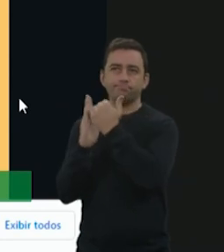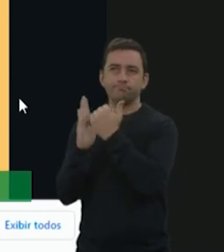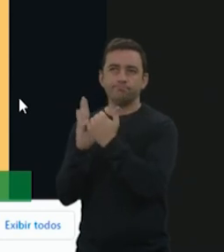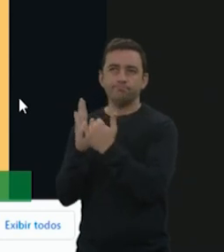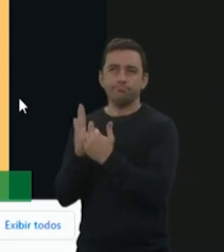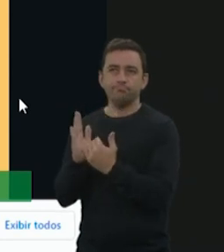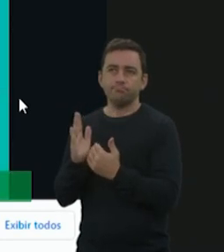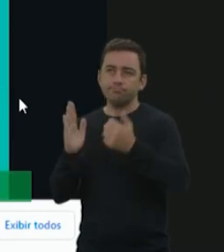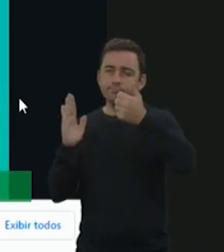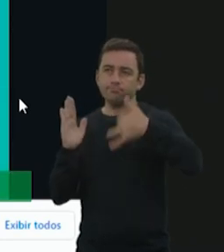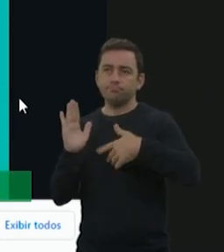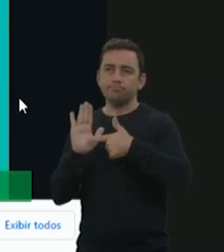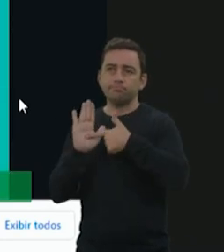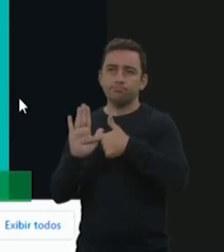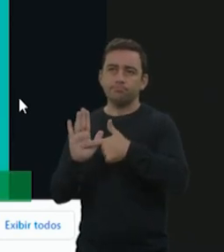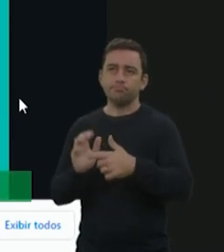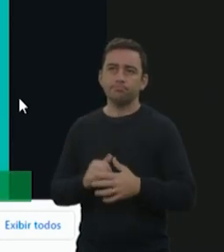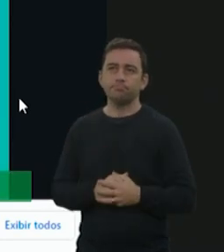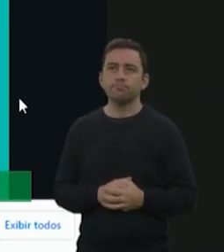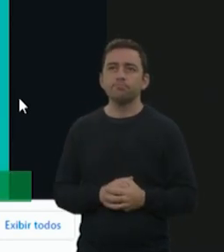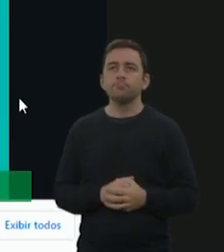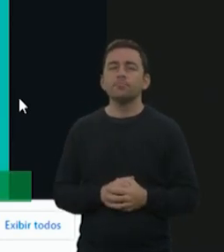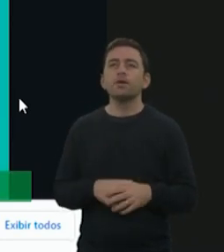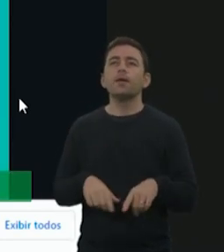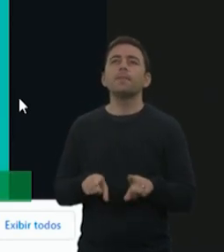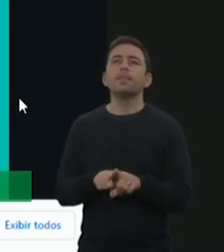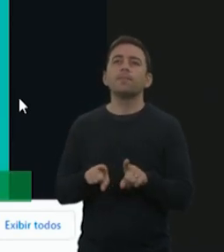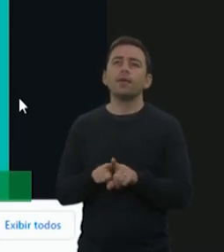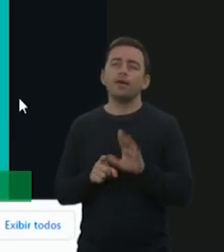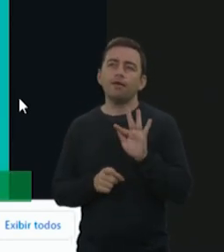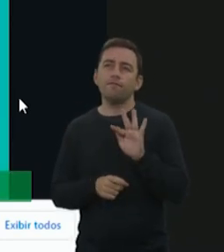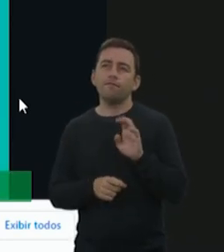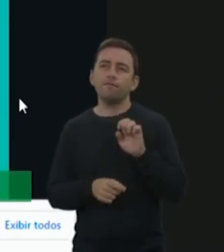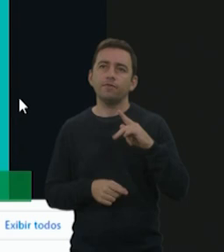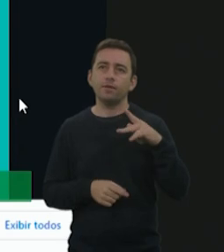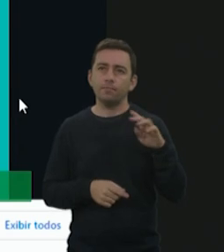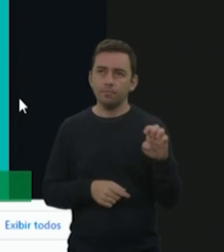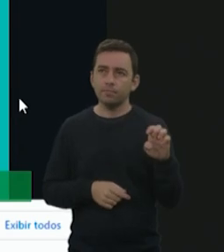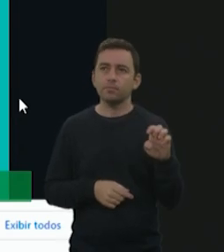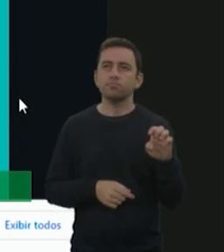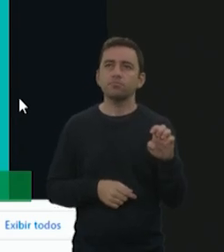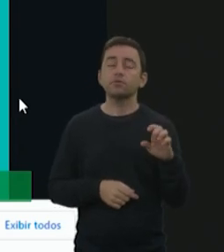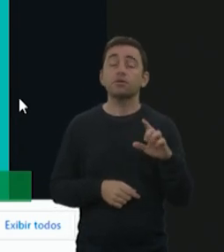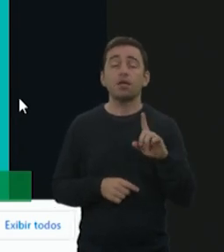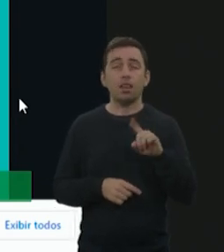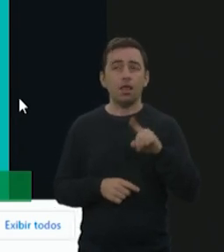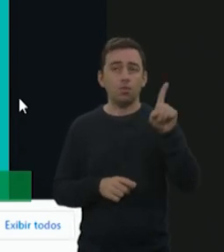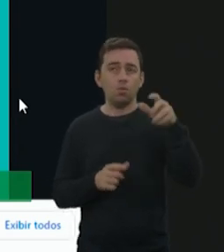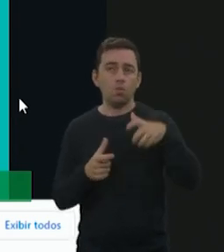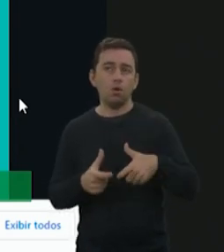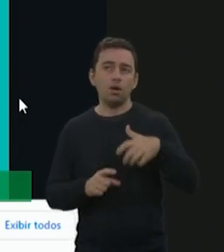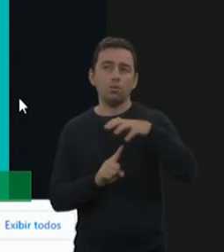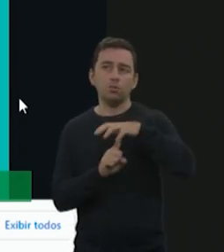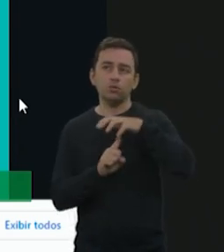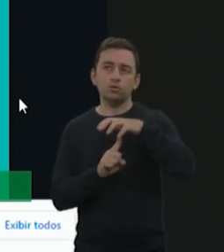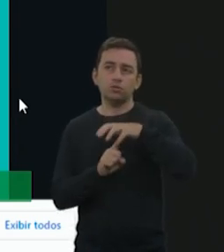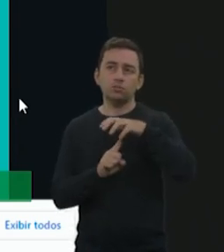em acompanhamento regular. A FEP, que é o nosso laboratório de referência que a doutora Carmen colocou, fica em Curitiba. Ela que é